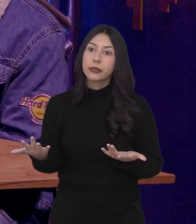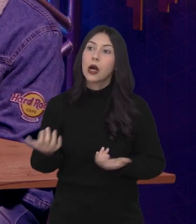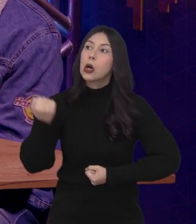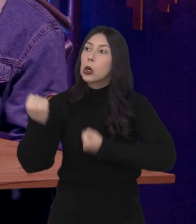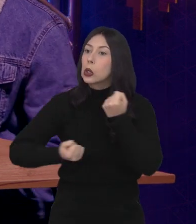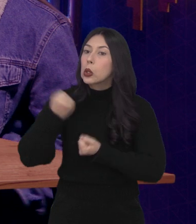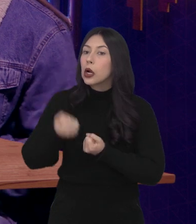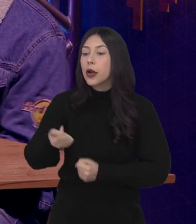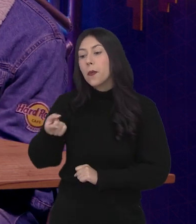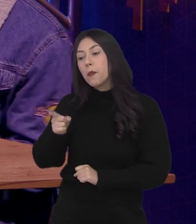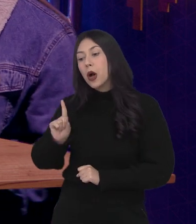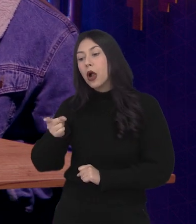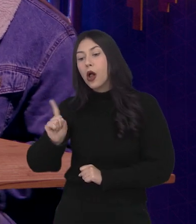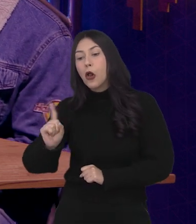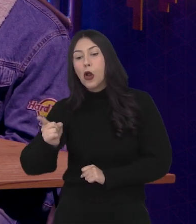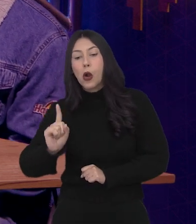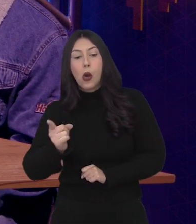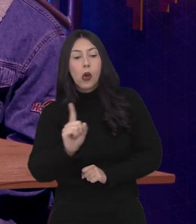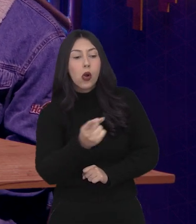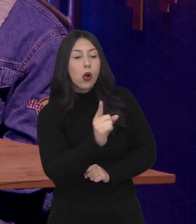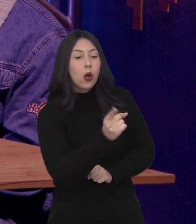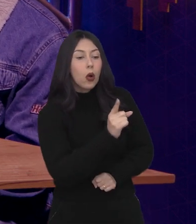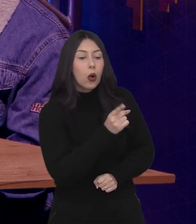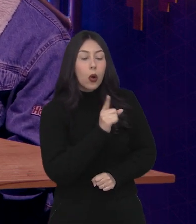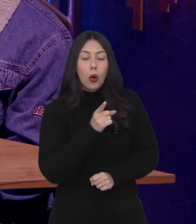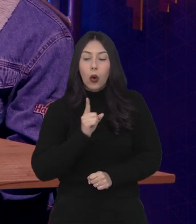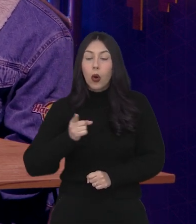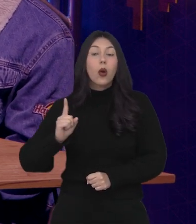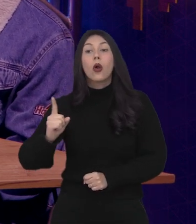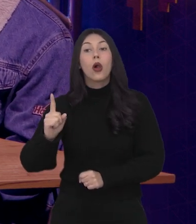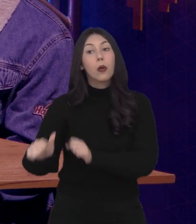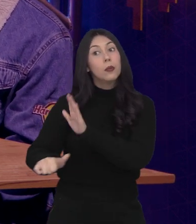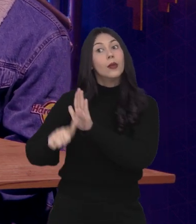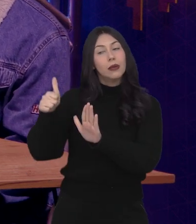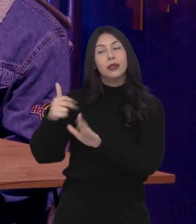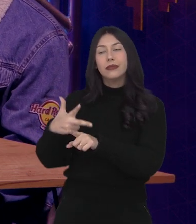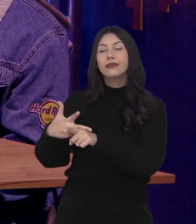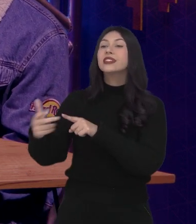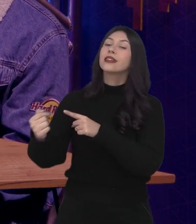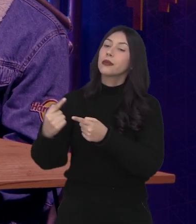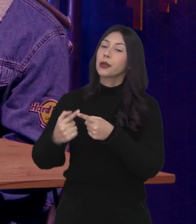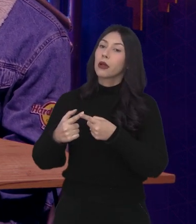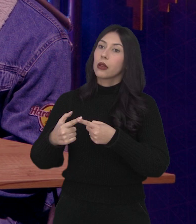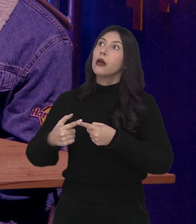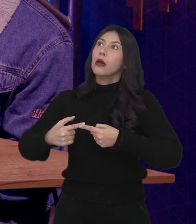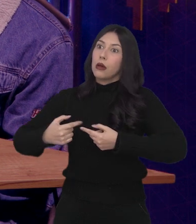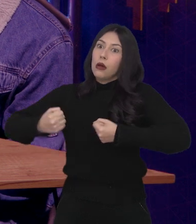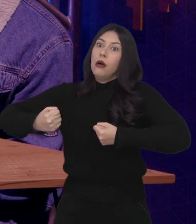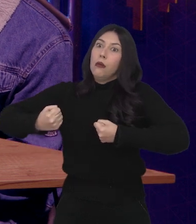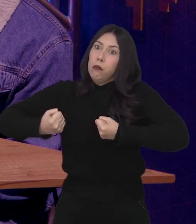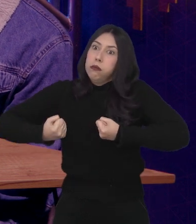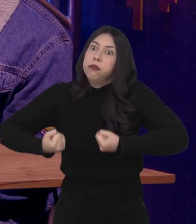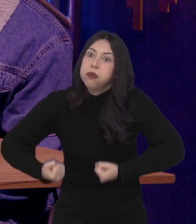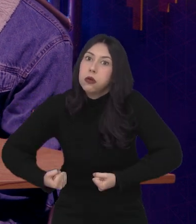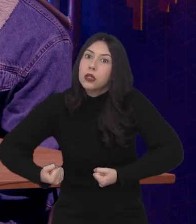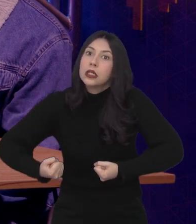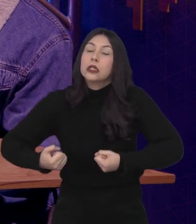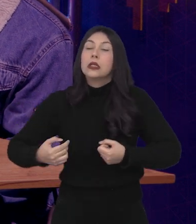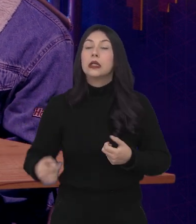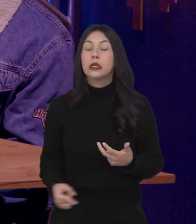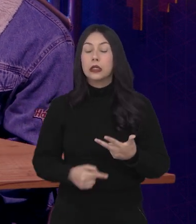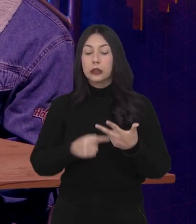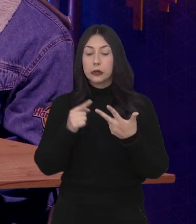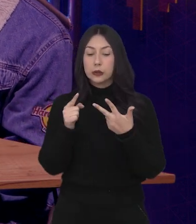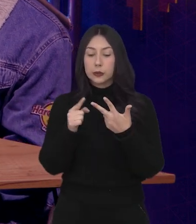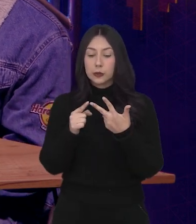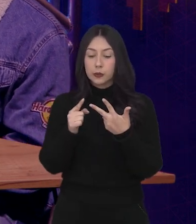aí corriam em volta do estádio, quem chegasse primeiro ganhava, que era pesado e tudo mais.